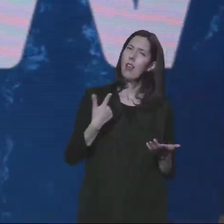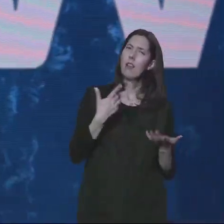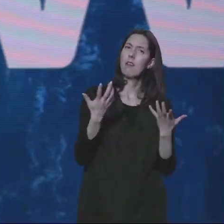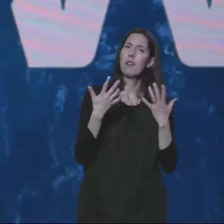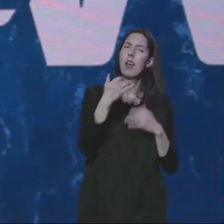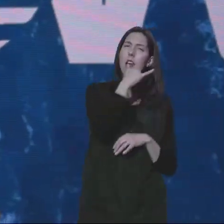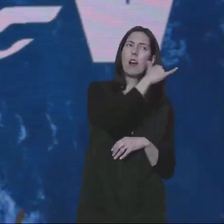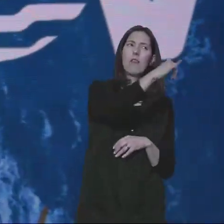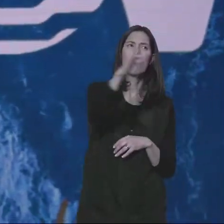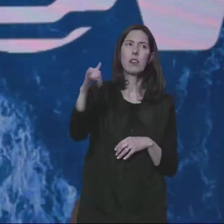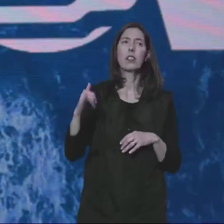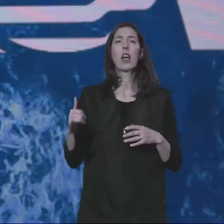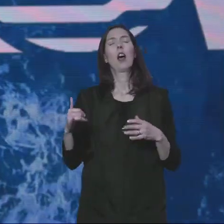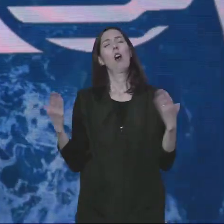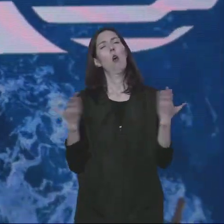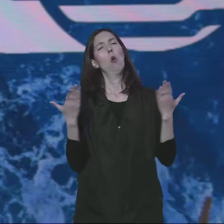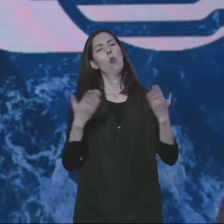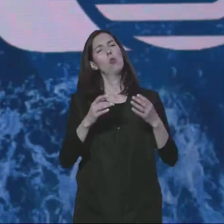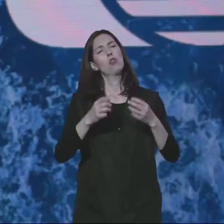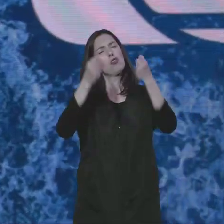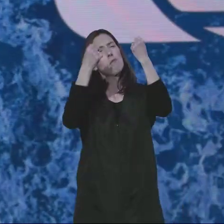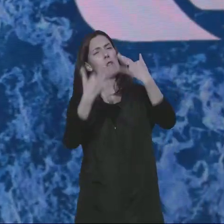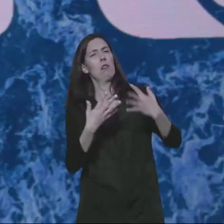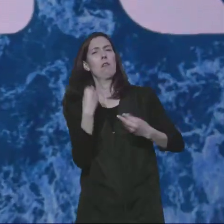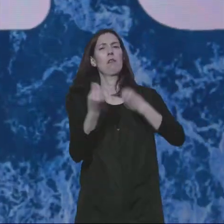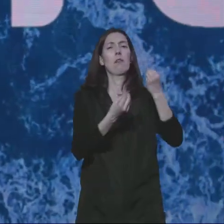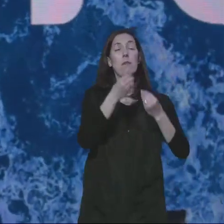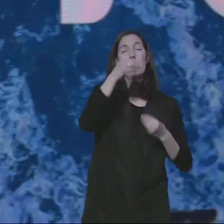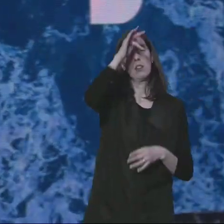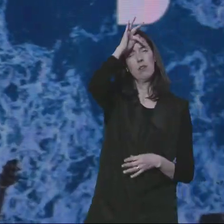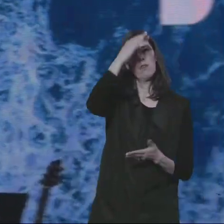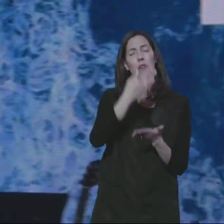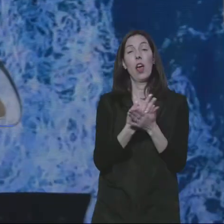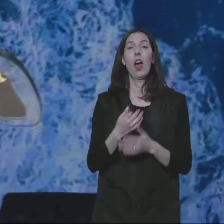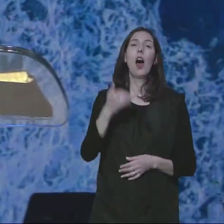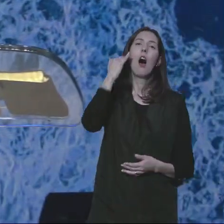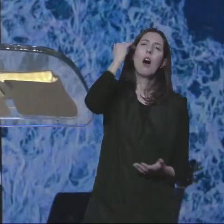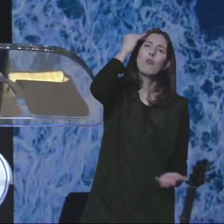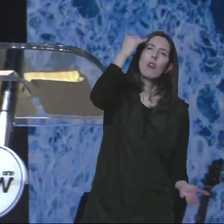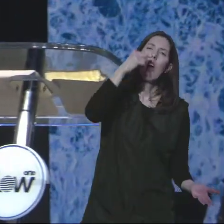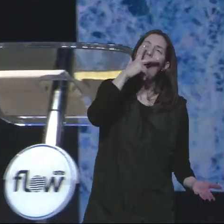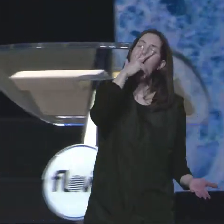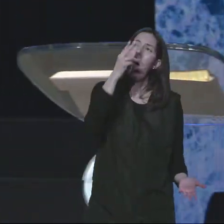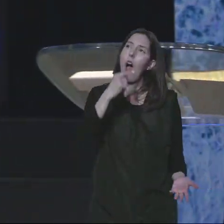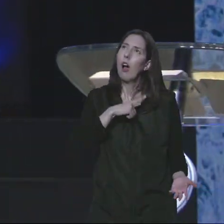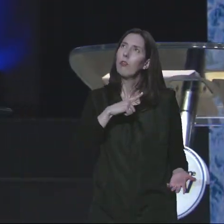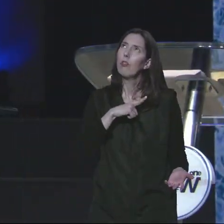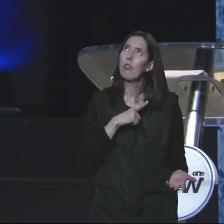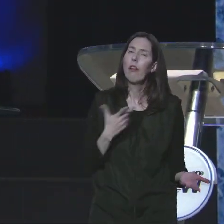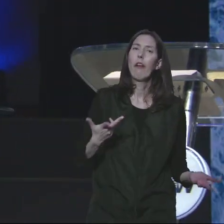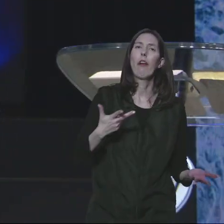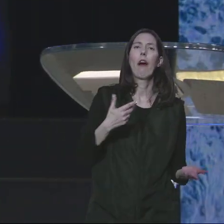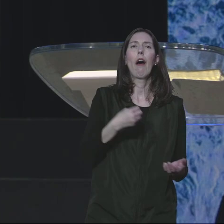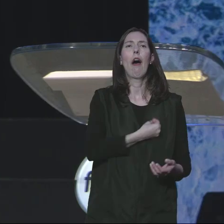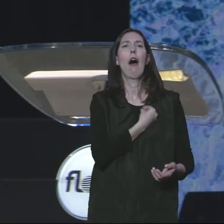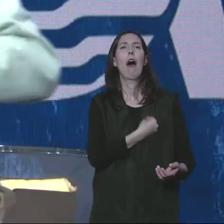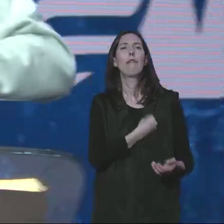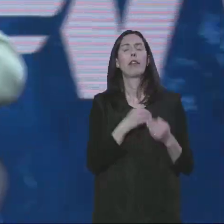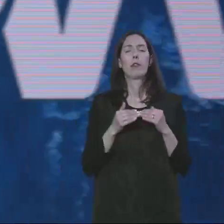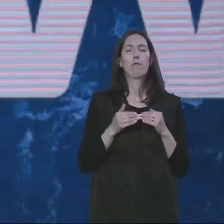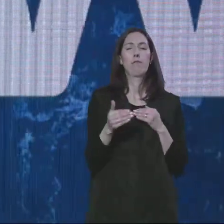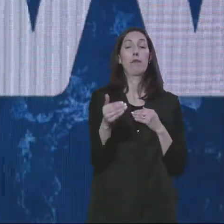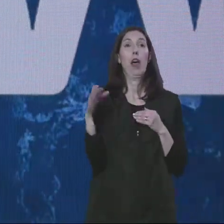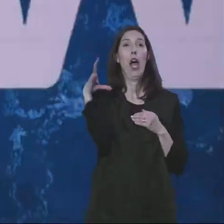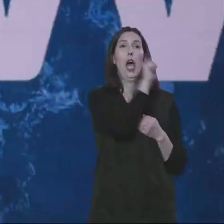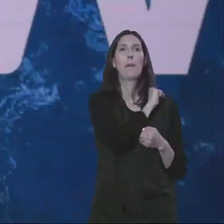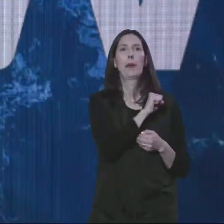sobre essa maratona da fé hoje? Porque adolescente muitas vezes acha que a vida é um sprint de 100 metros. Você